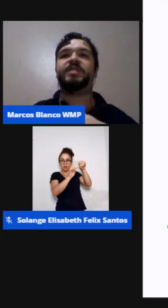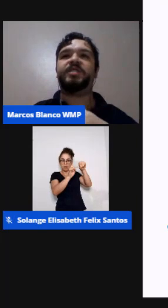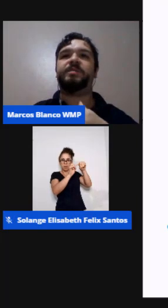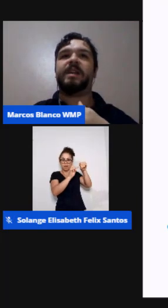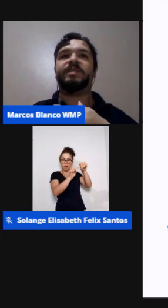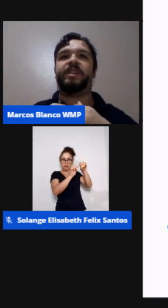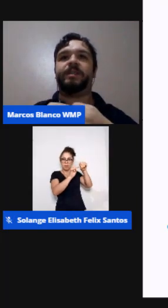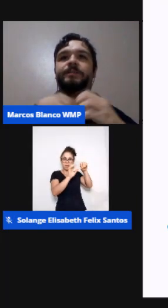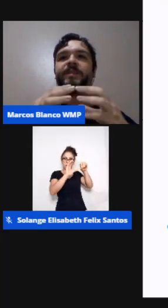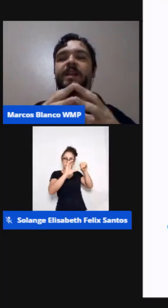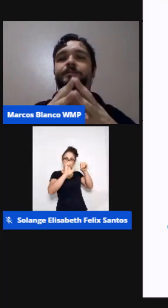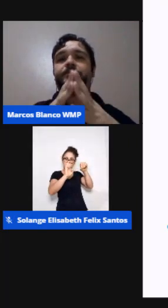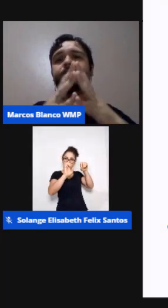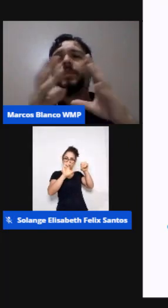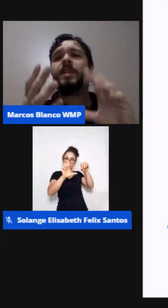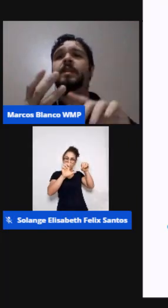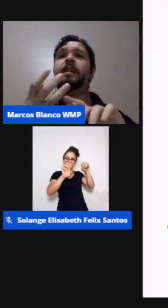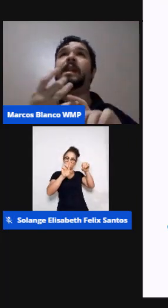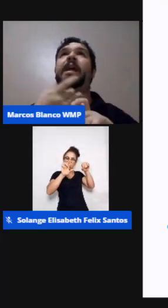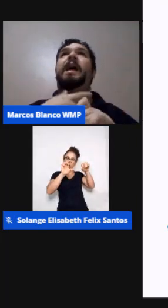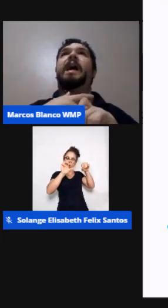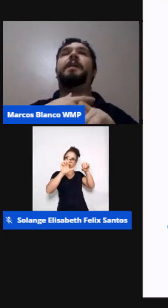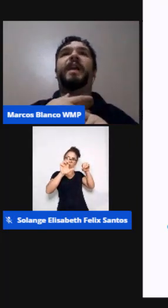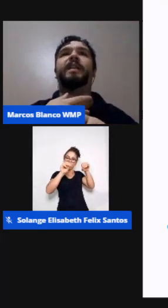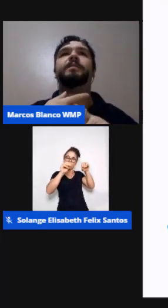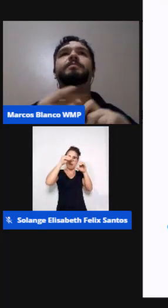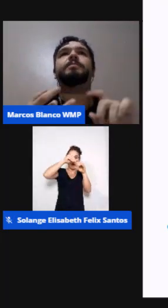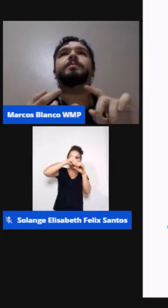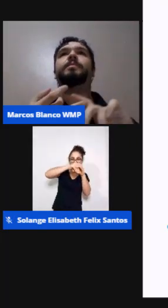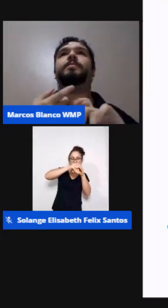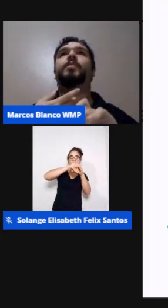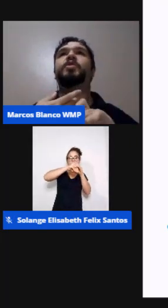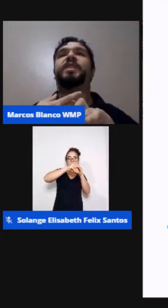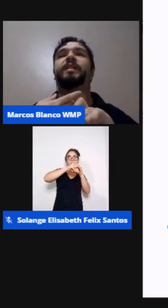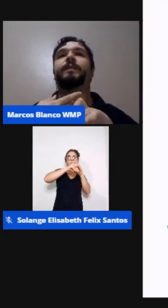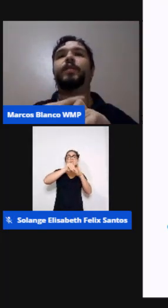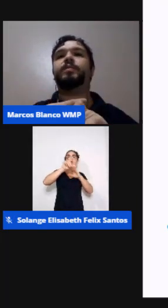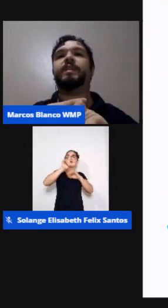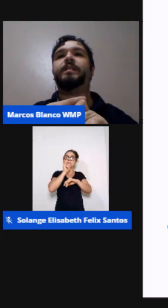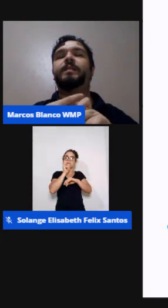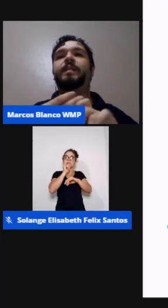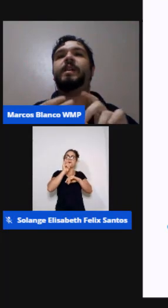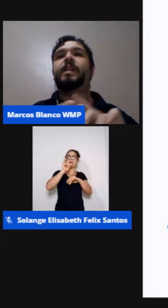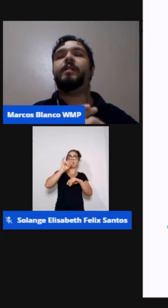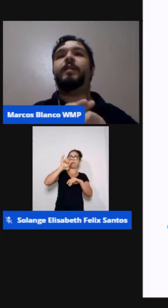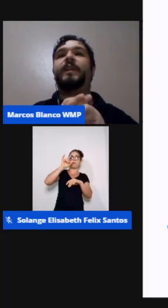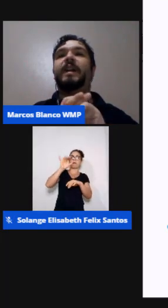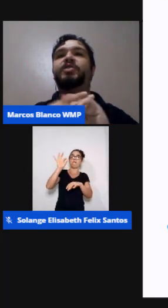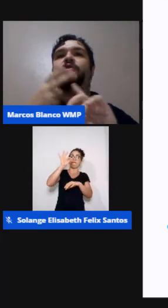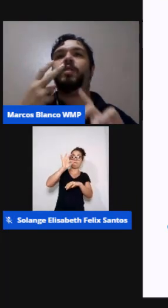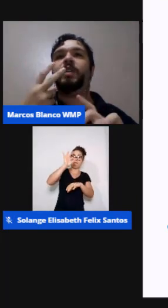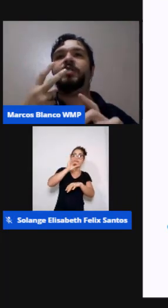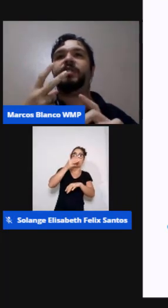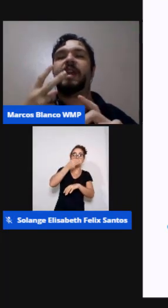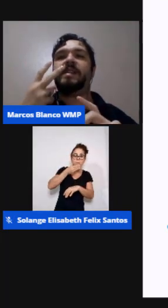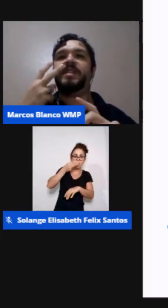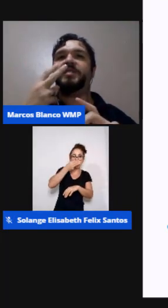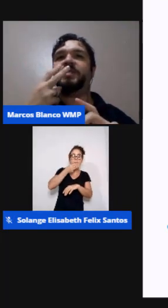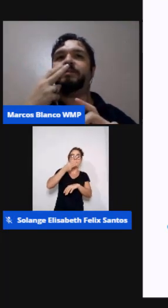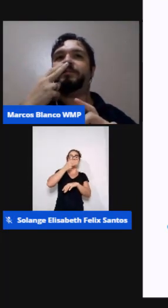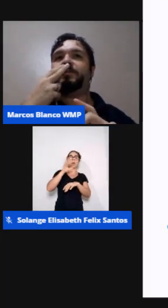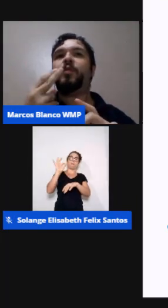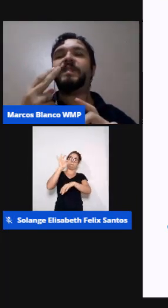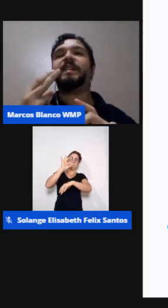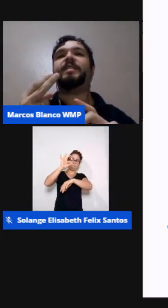com ela do que a gente imagina, tá? Abelha, mosca da fruta. Eu vou falar de dois